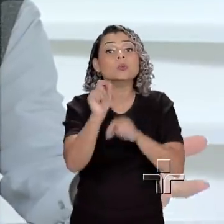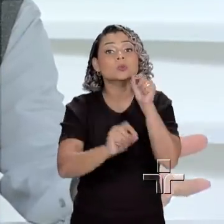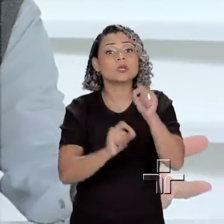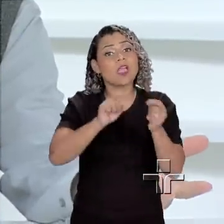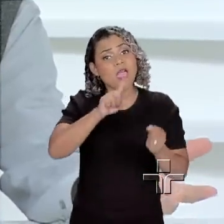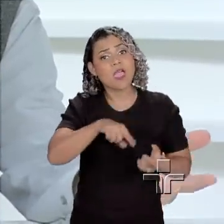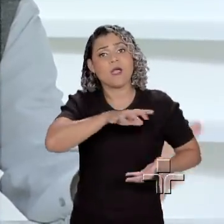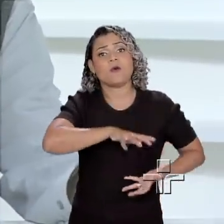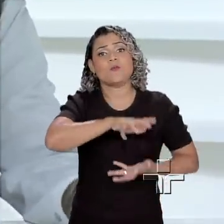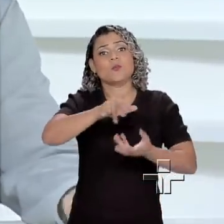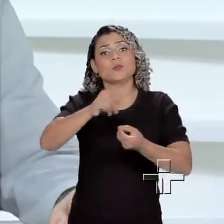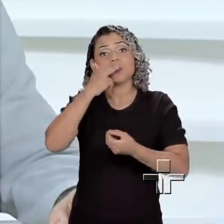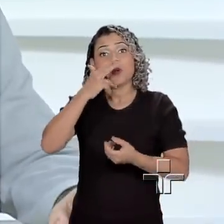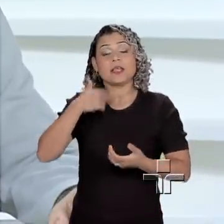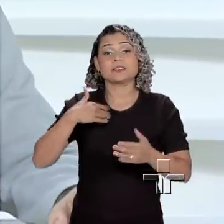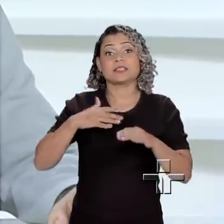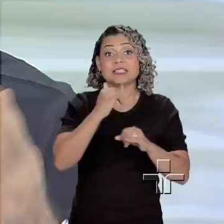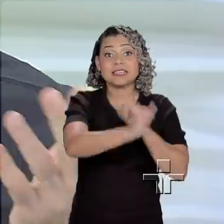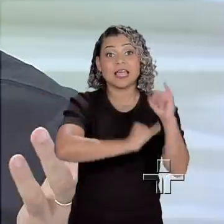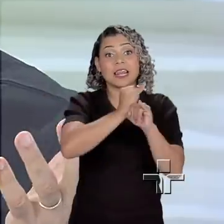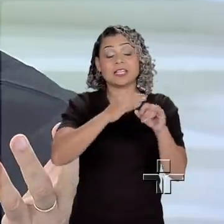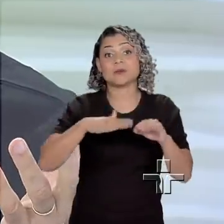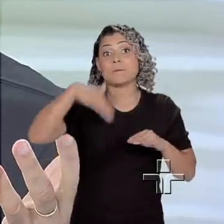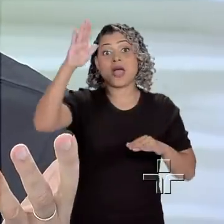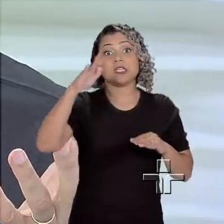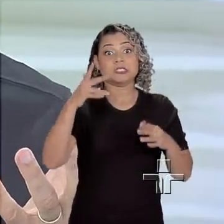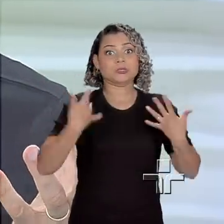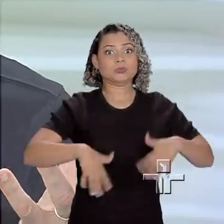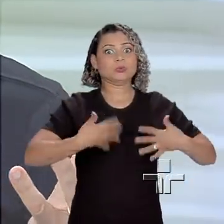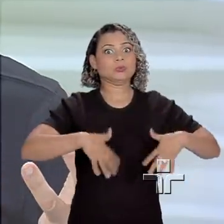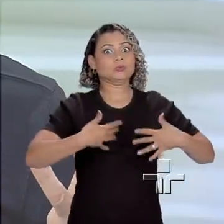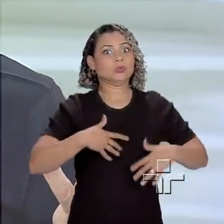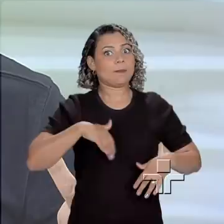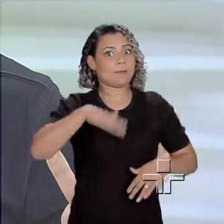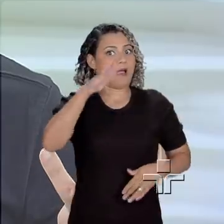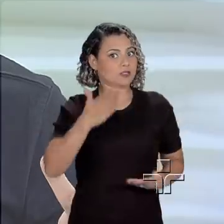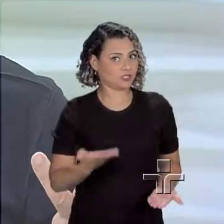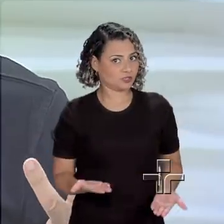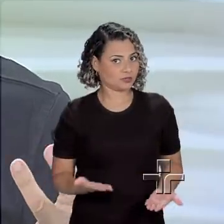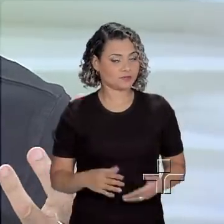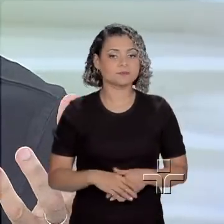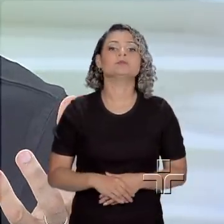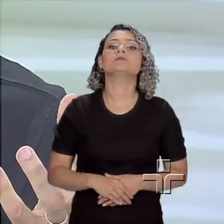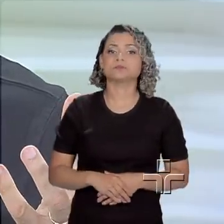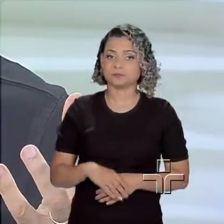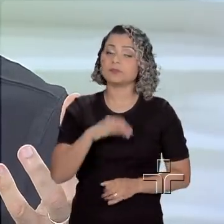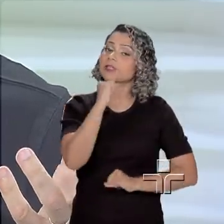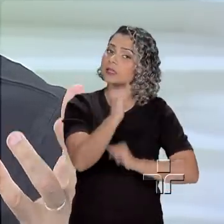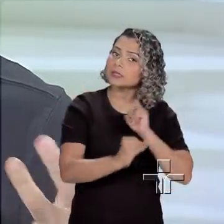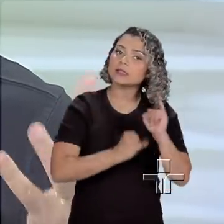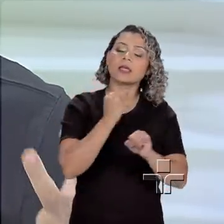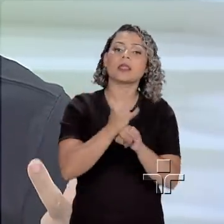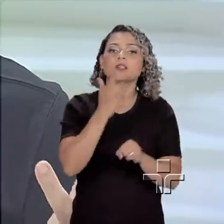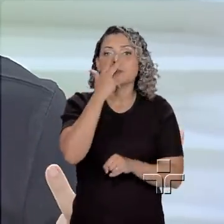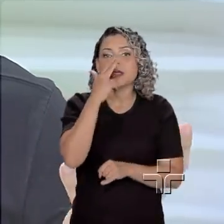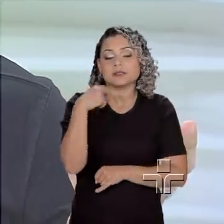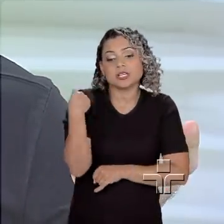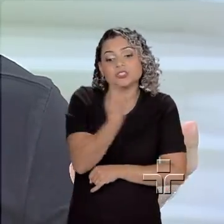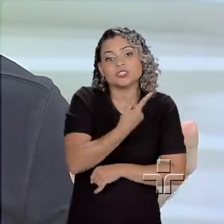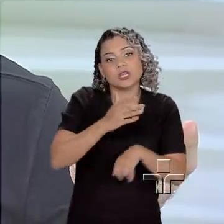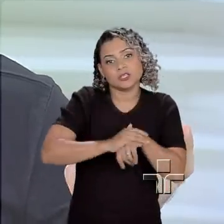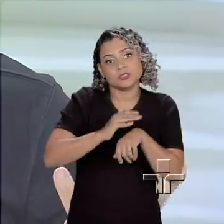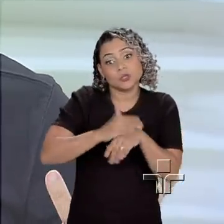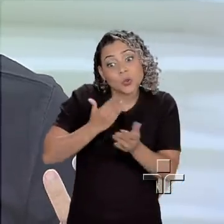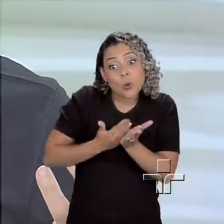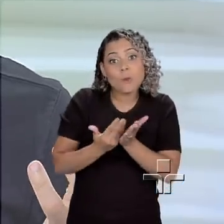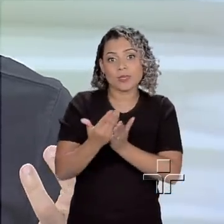coisa pega mais embaixo aí. Eu acho que existia no começo, né, Demi, ali uma internet utópica, onde, pelo menos a gente que estava lá no